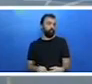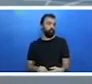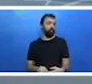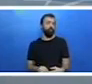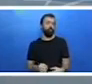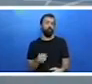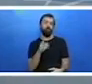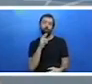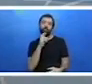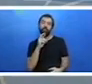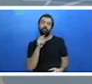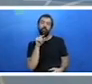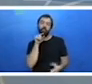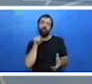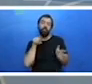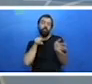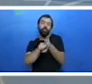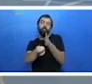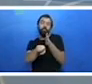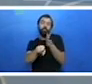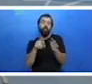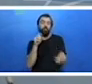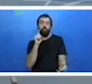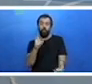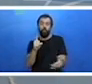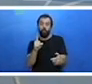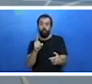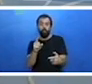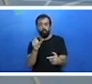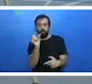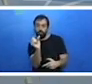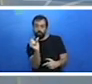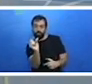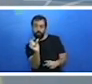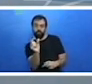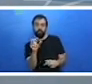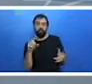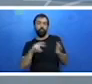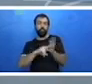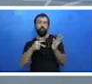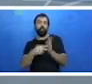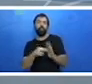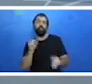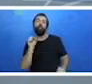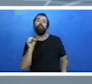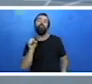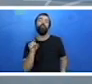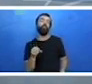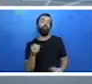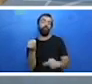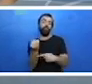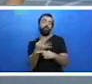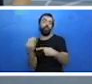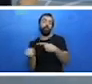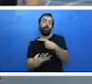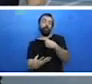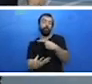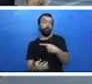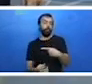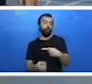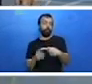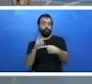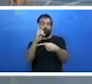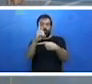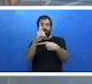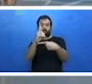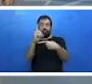perguntando cada uma das partes. Uma parte de 10. Como que eu tenho?